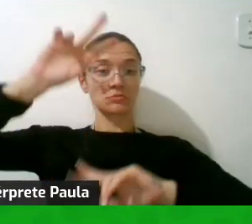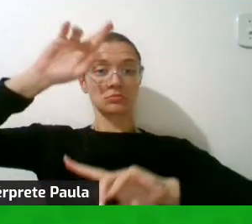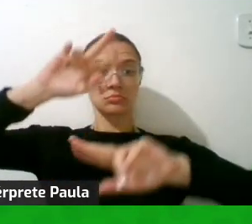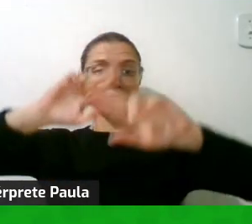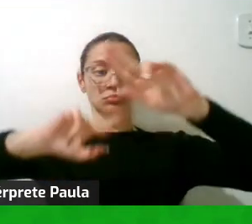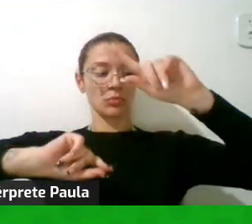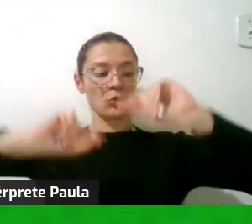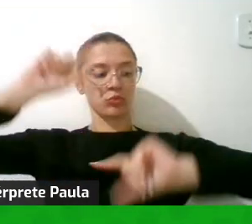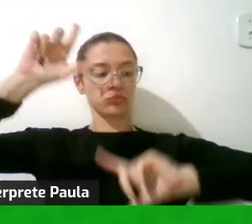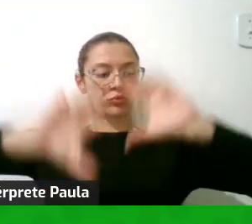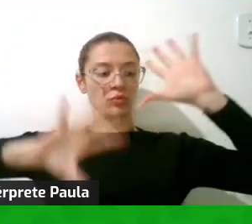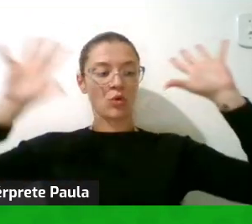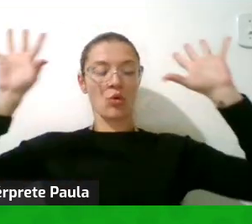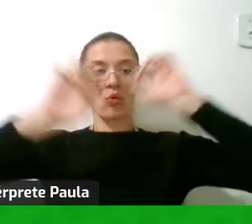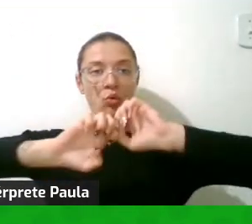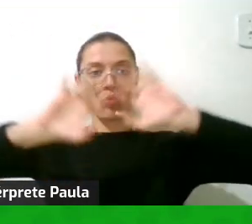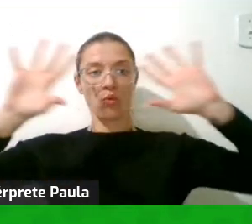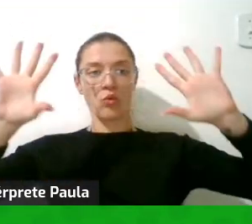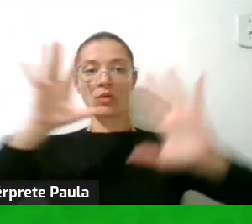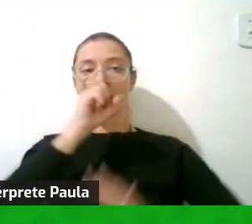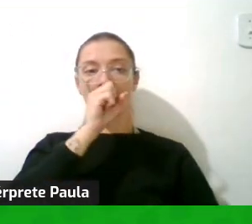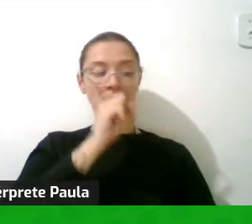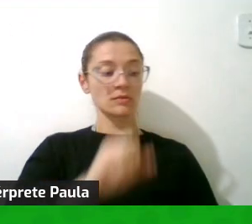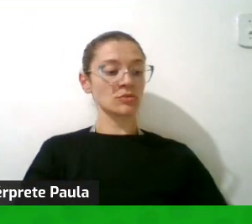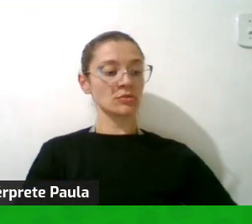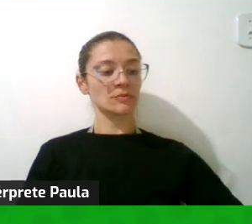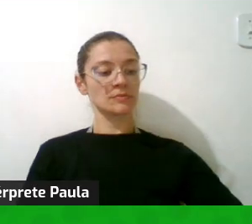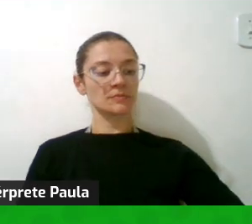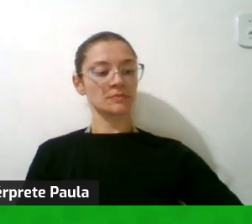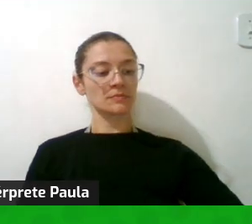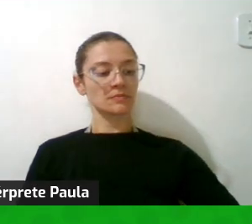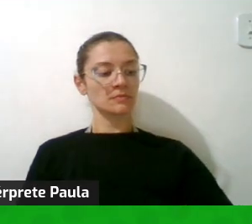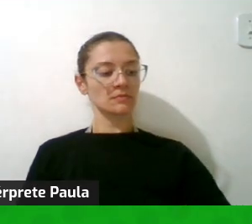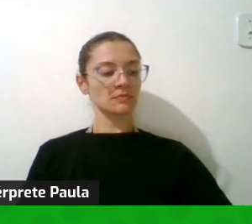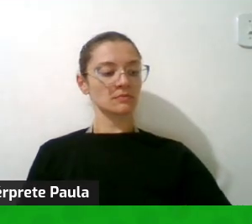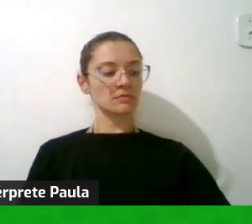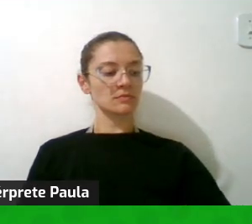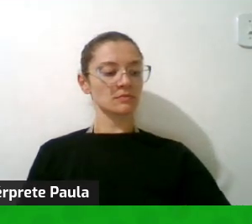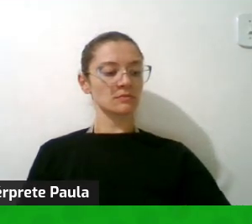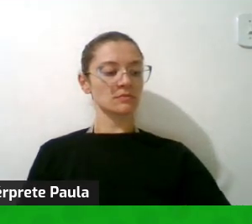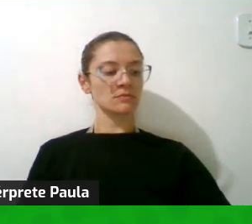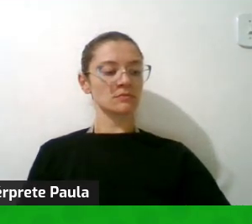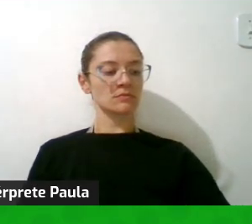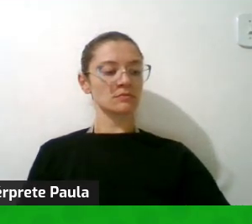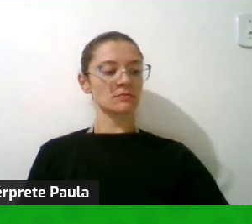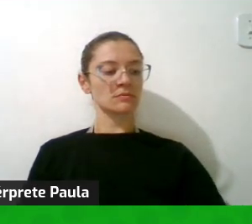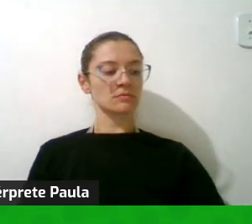laranja. Opa, eu troquei errado, é esse cara aqui.